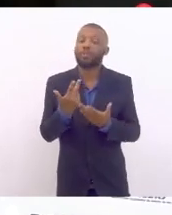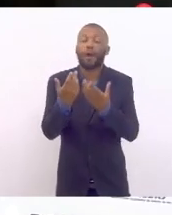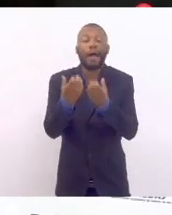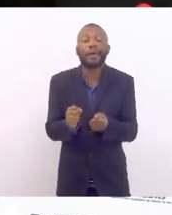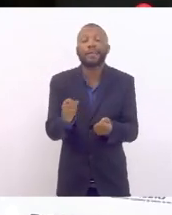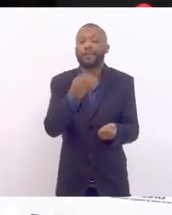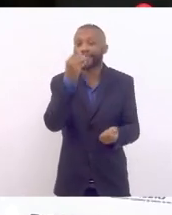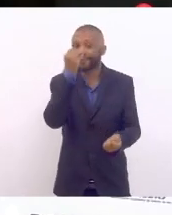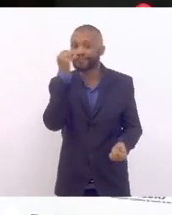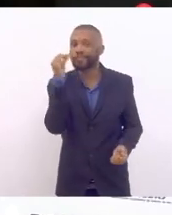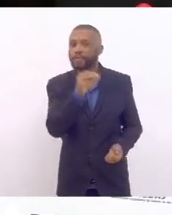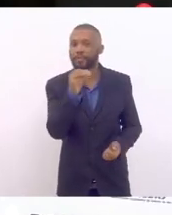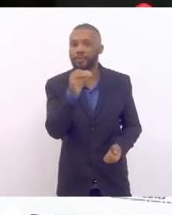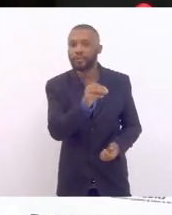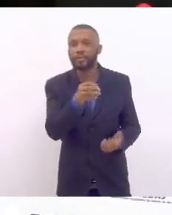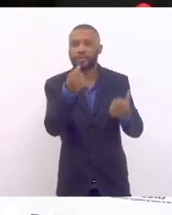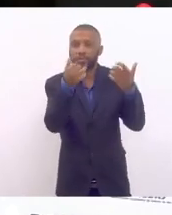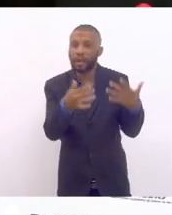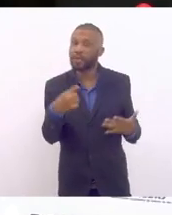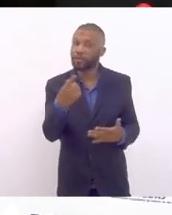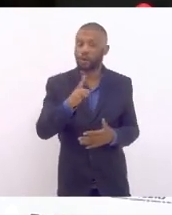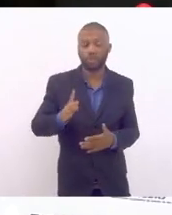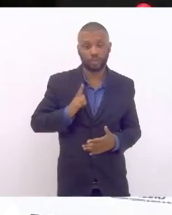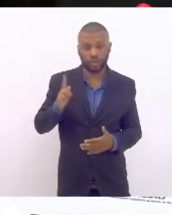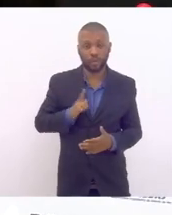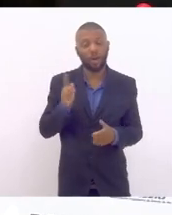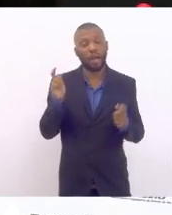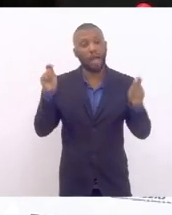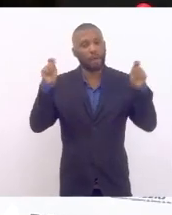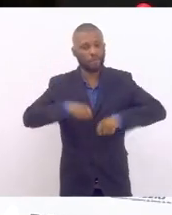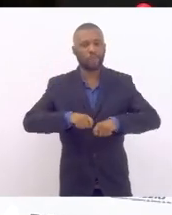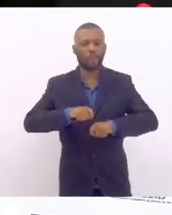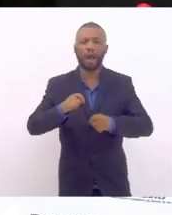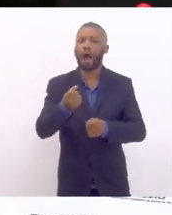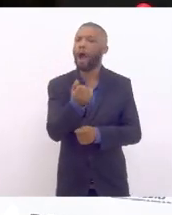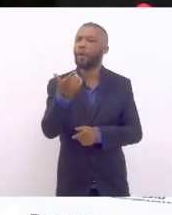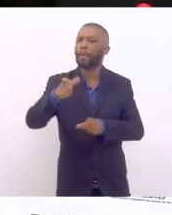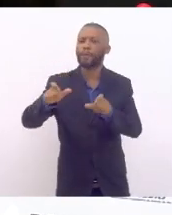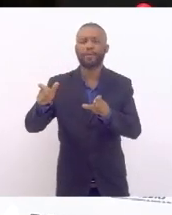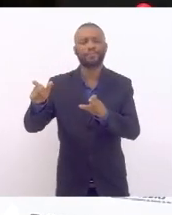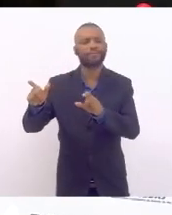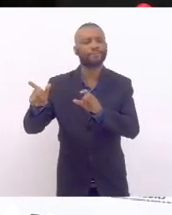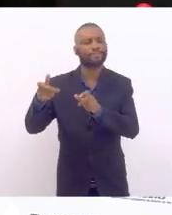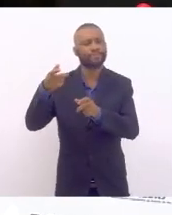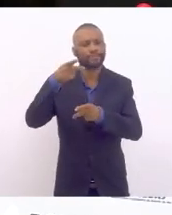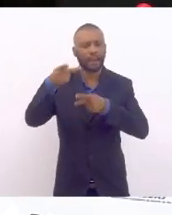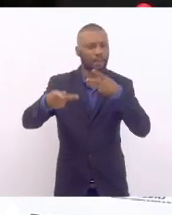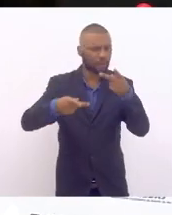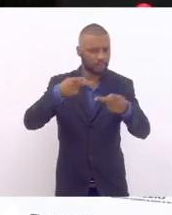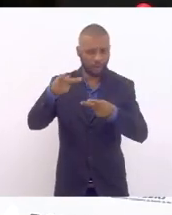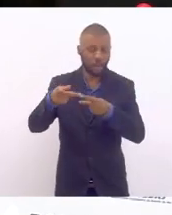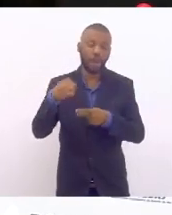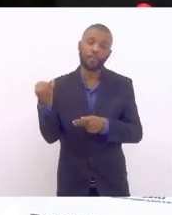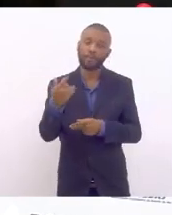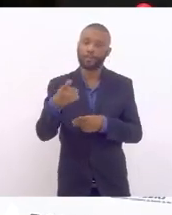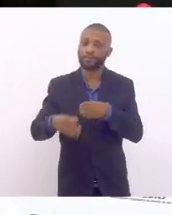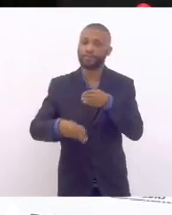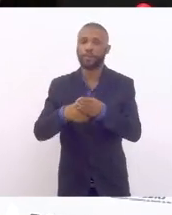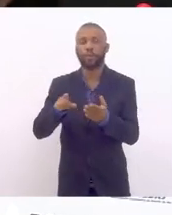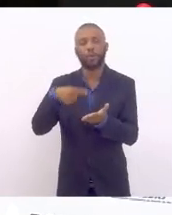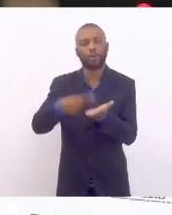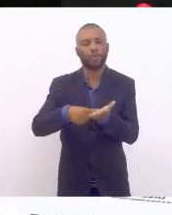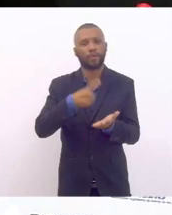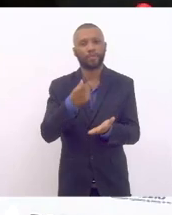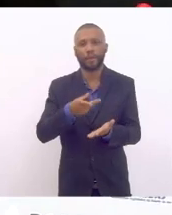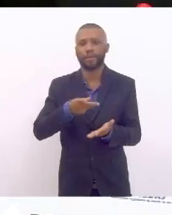descredibilidade de dizer que a gente incompetente na gestão como alguns citam eu acho importante reforçar o nosso compromisso a gente quando